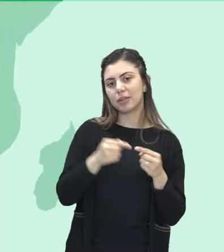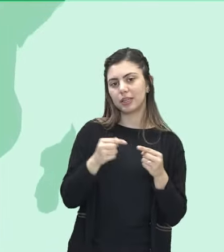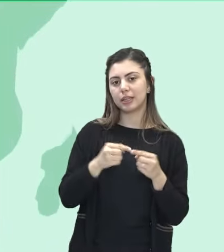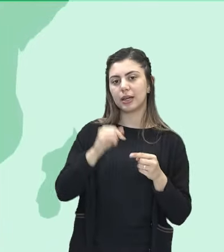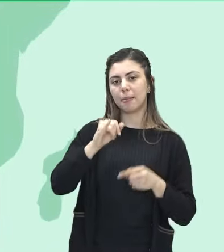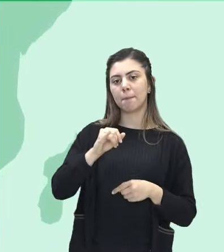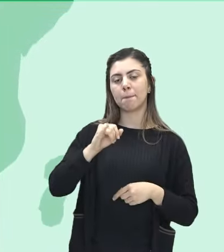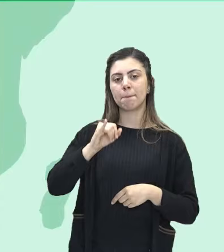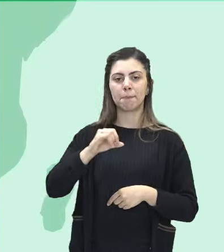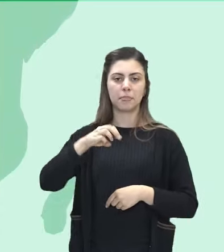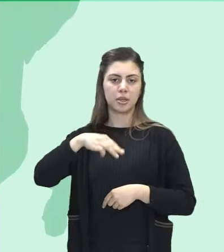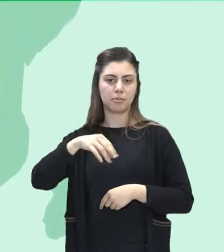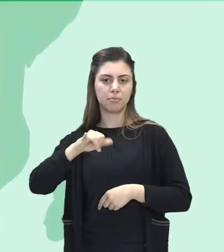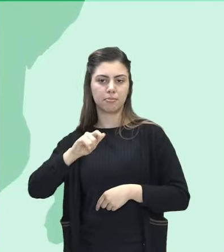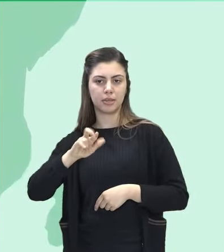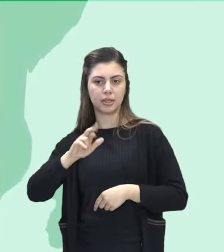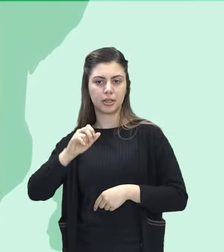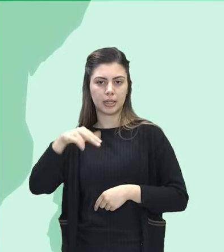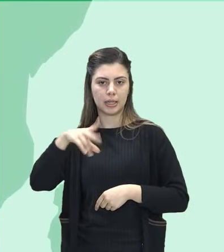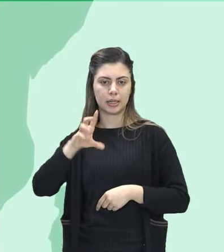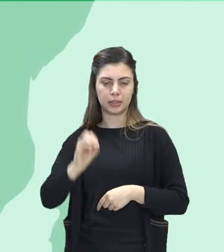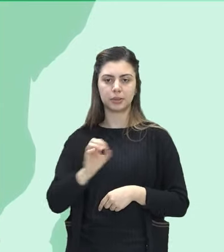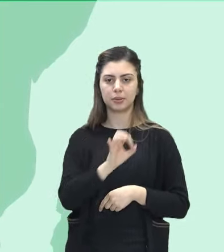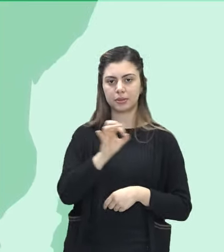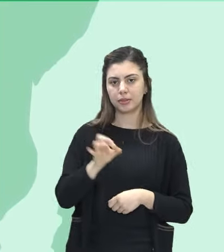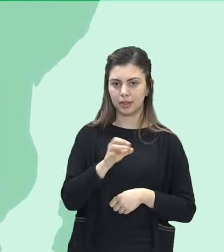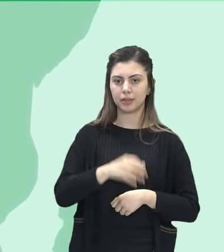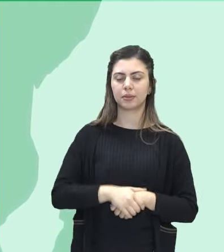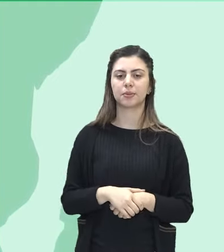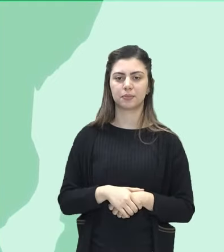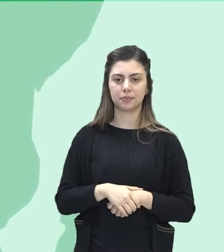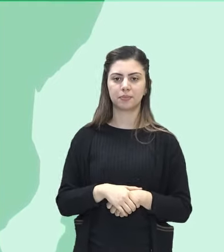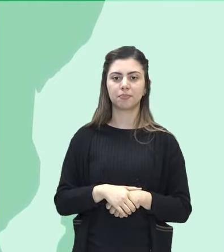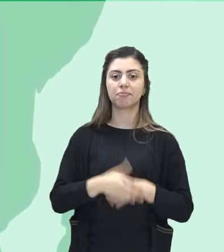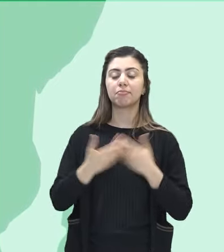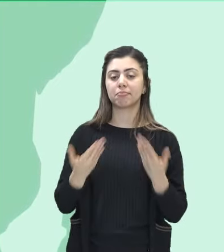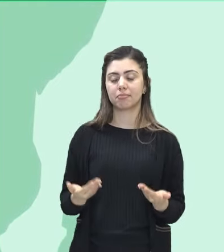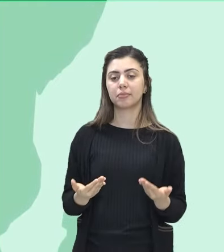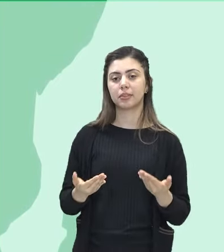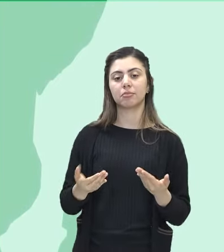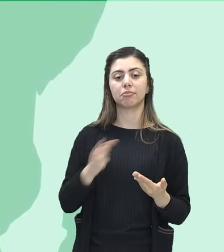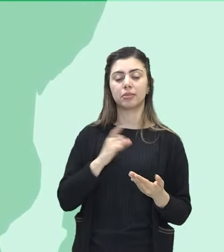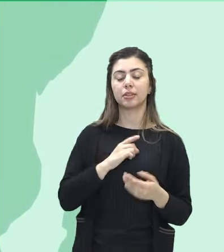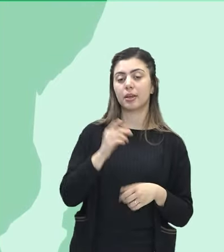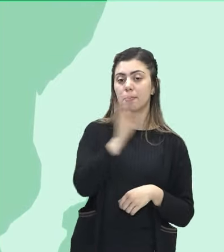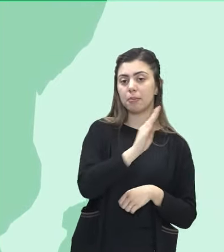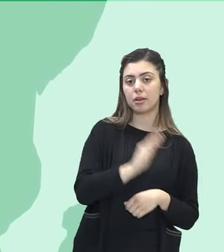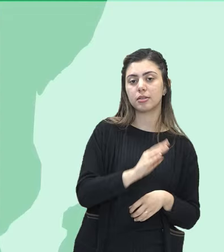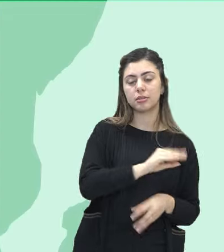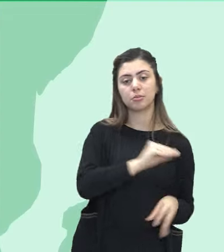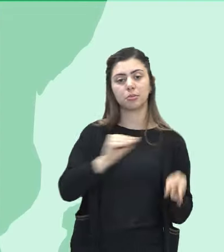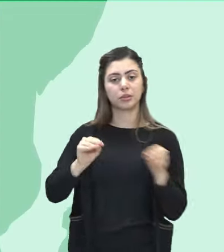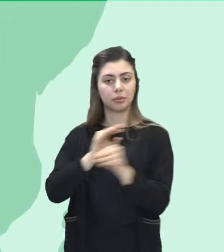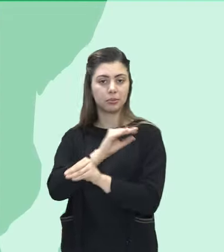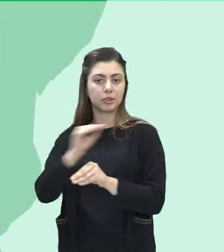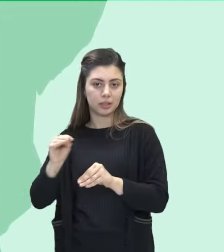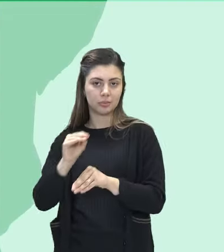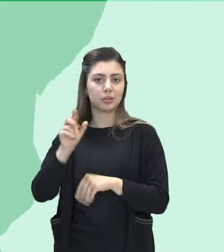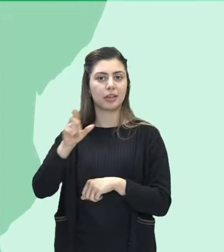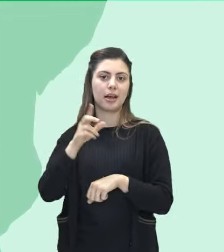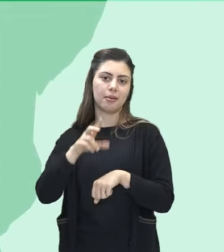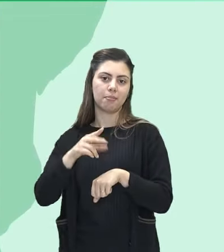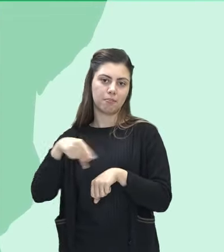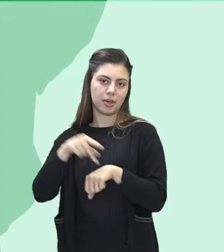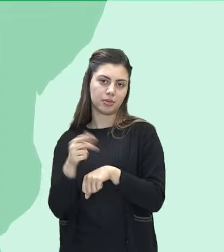e emigrando para Portugal visão do país de destino e emigrando do Brasil visão do país de